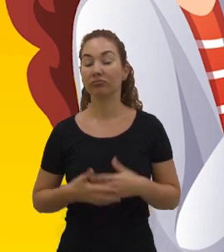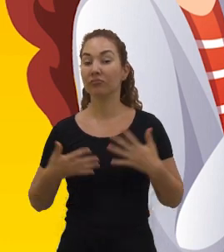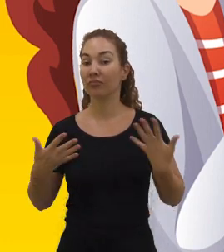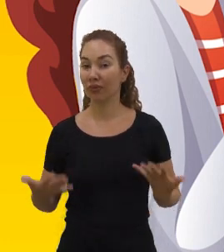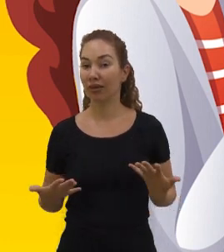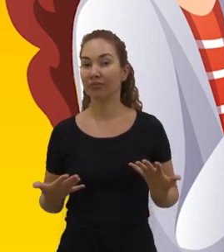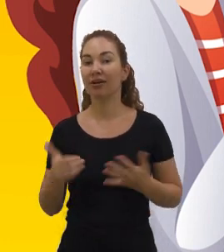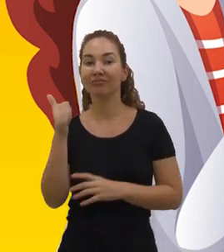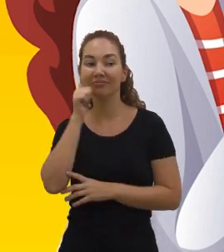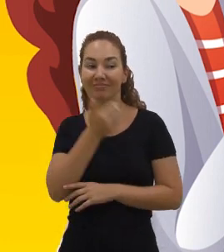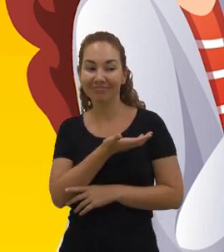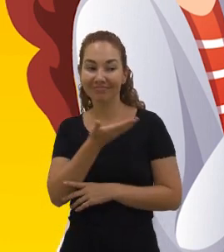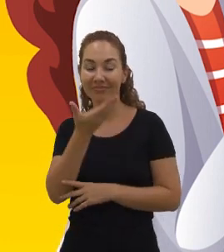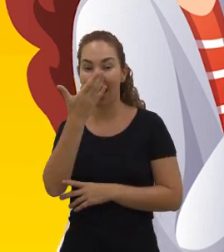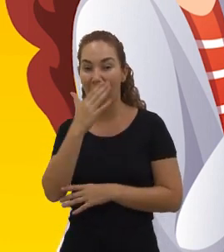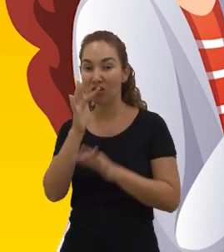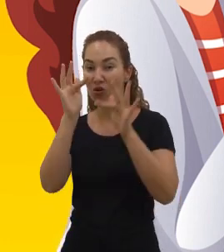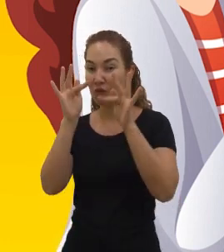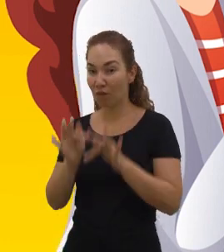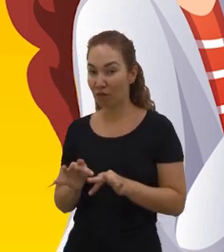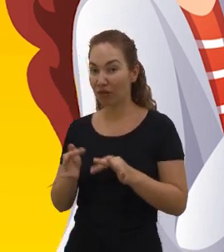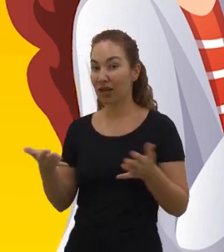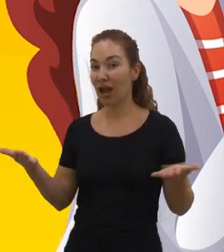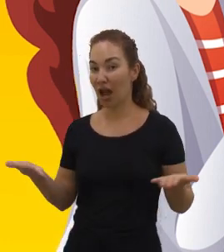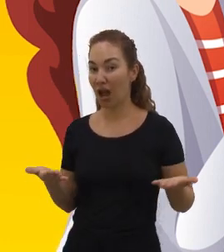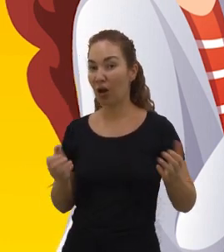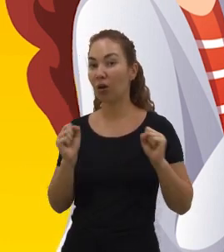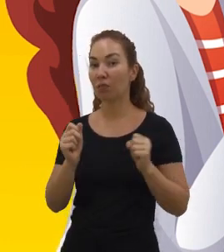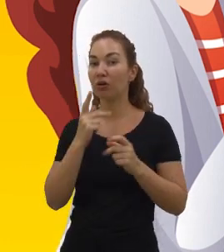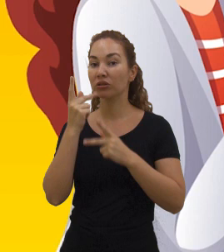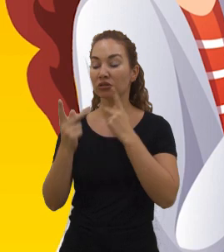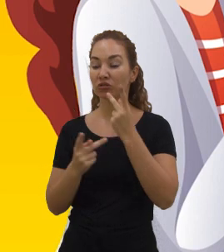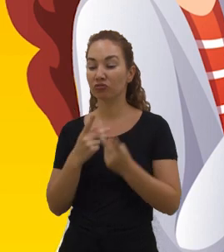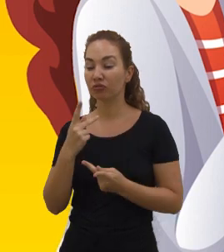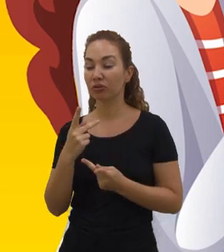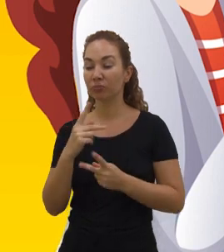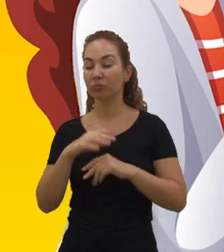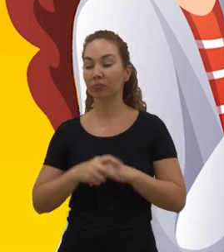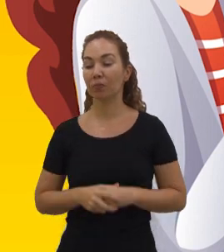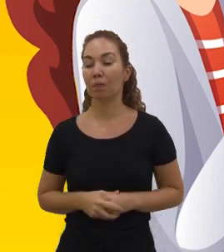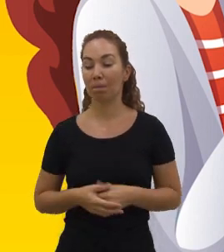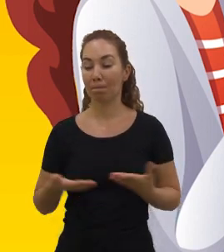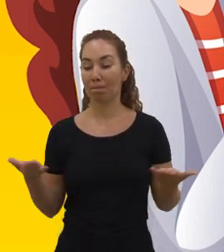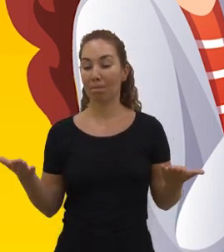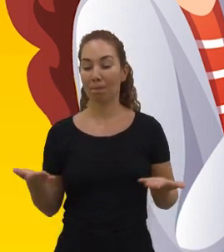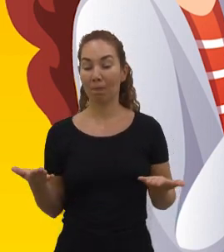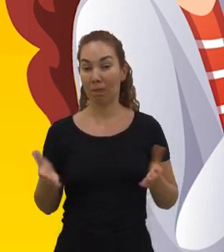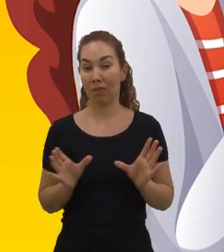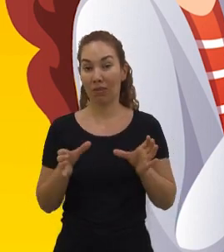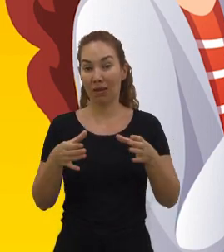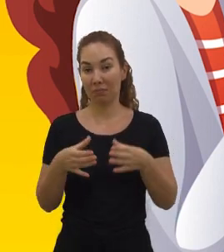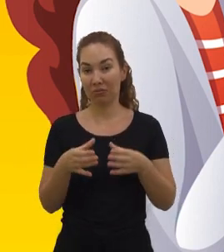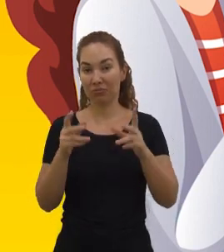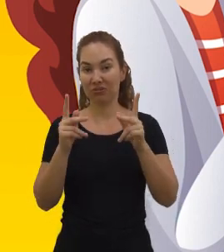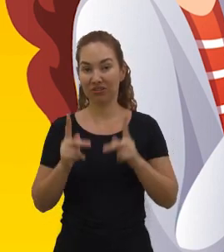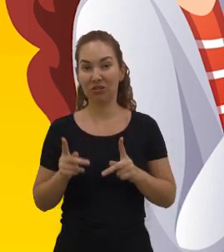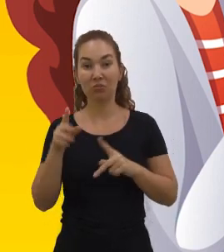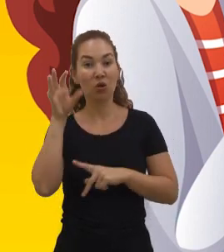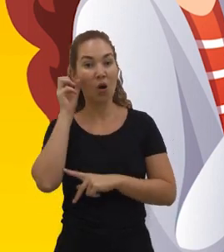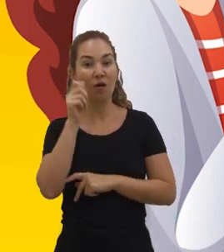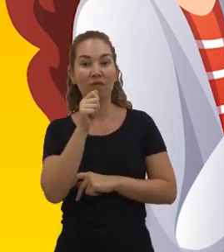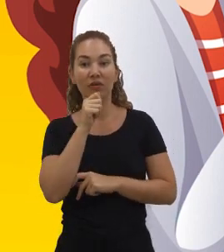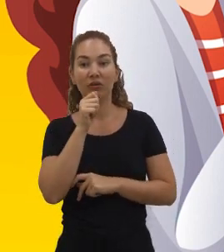Gurias, eu acho que pra gente então encerrar de vez, eu acho que a gente pode trazer aqui pro grupo e para as pessoas que estão